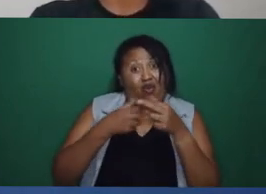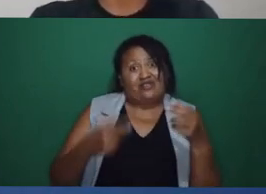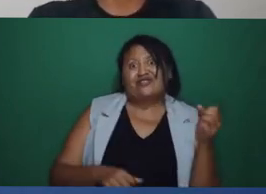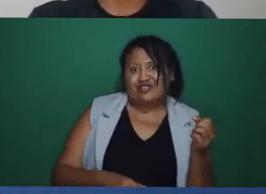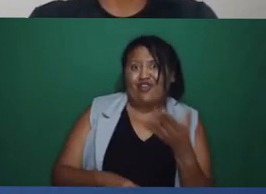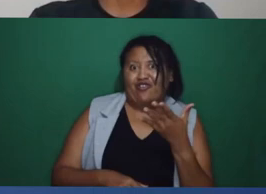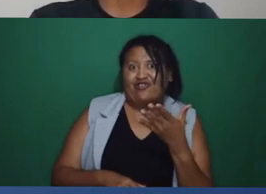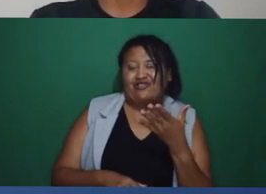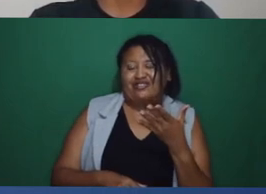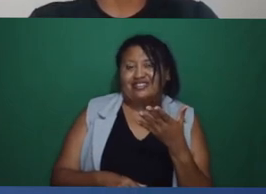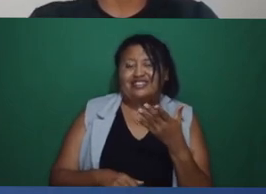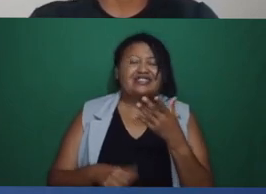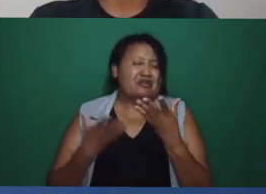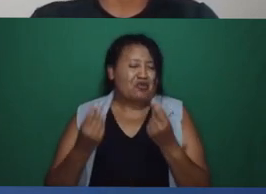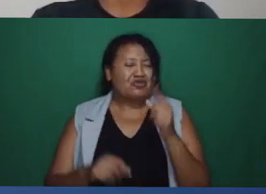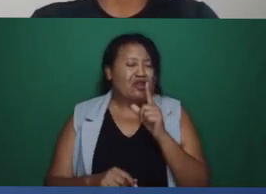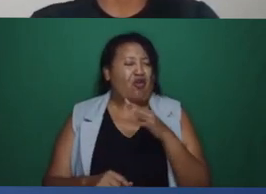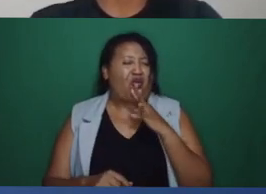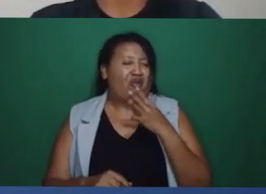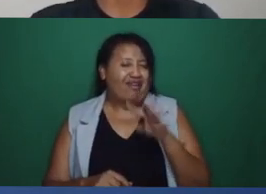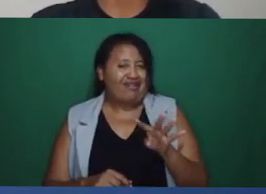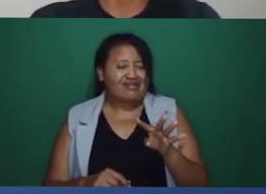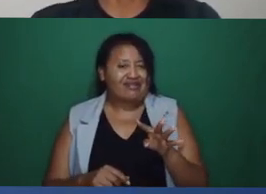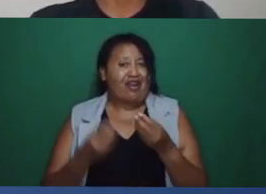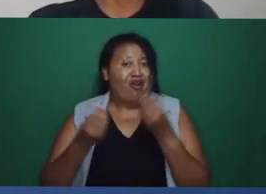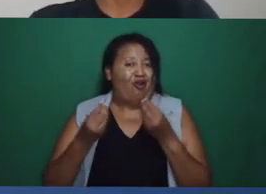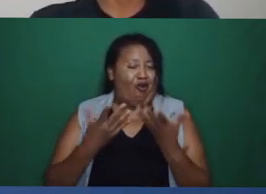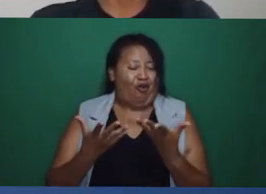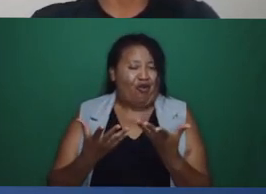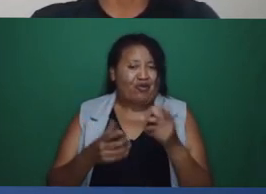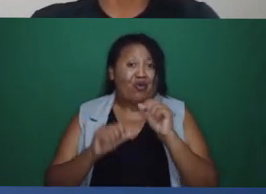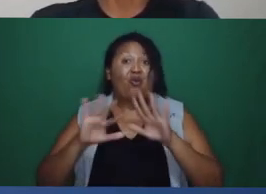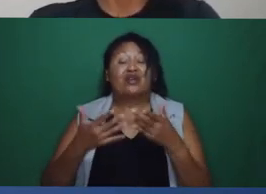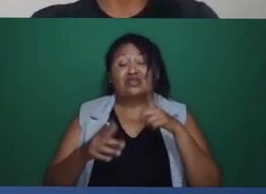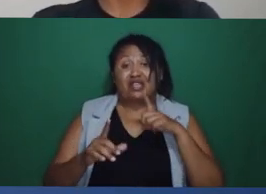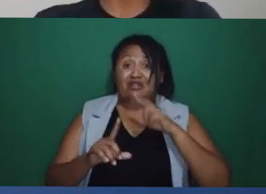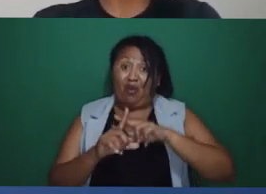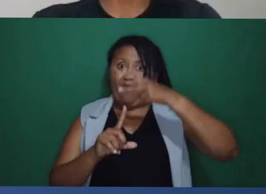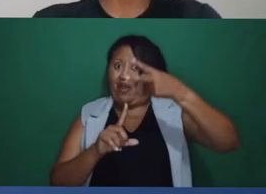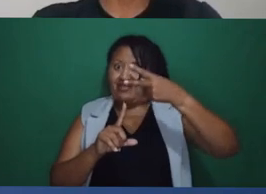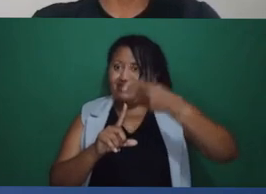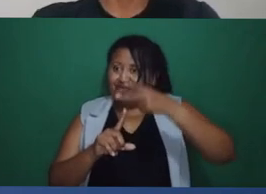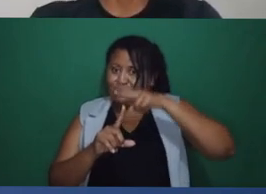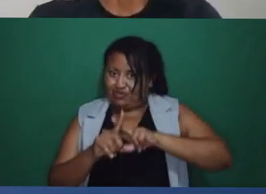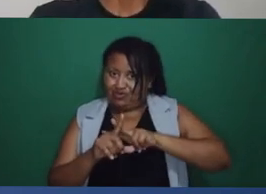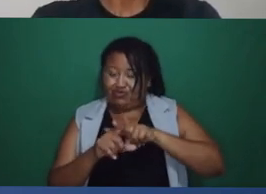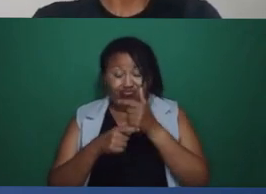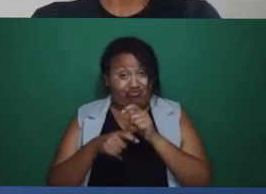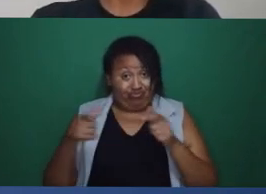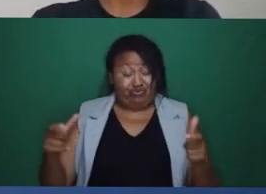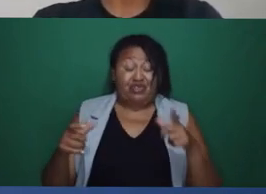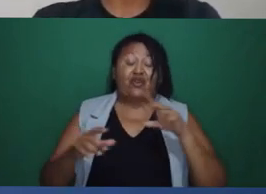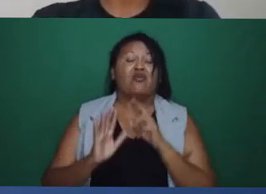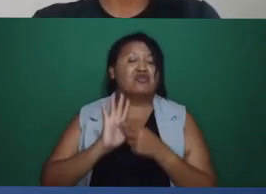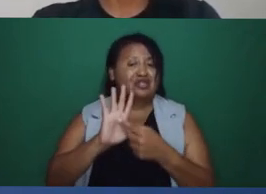Acredito que muitos nem conhecem essa forma de fazer quando temos aumentos de descontos excessivos eu vou apresentar para vocês uma